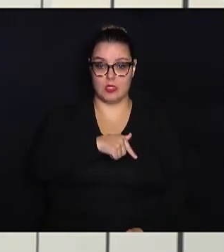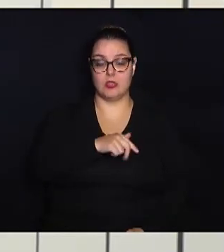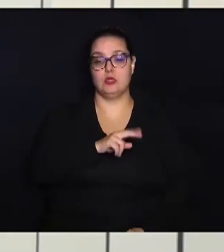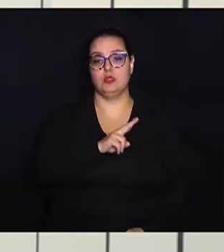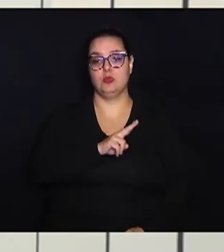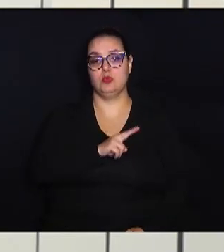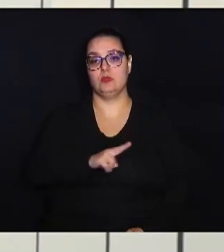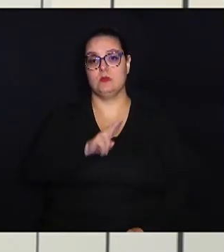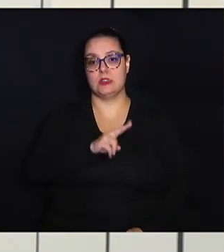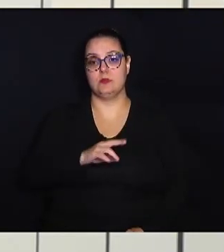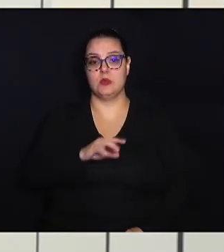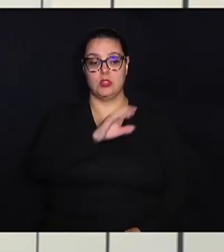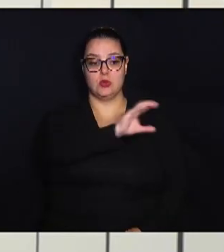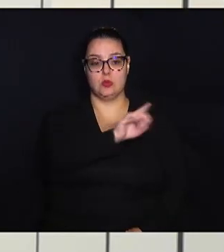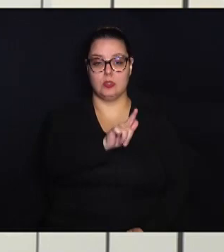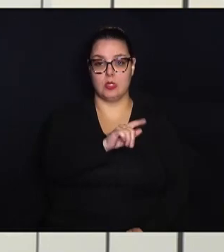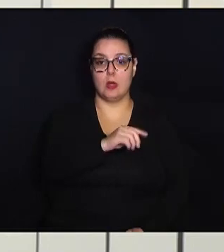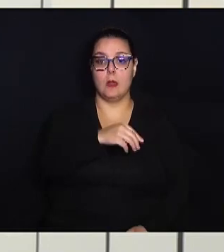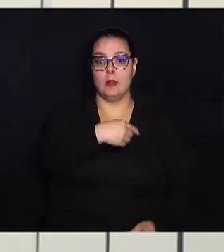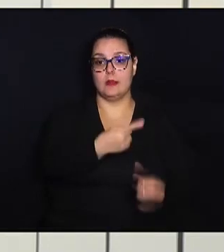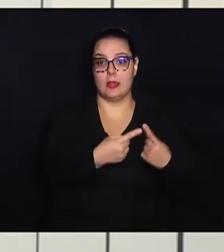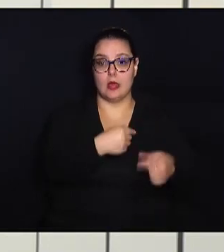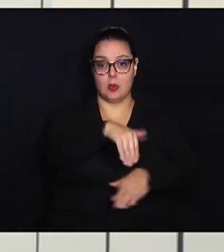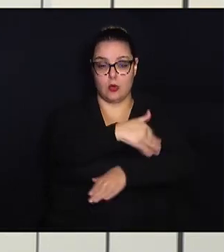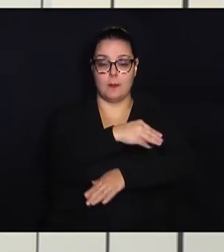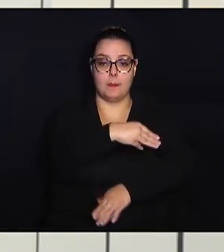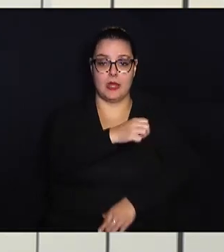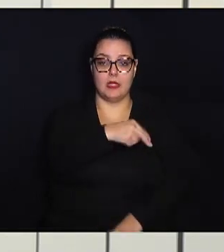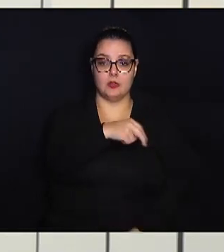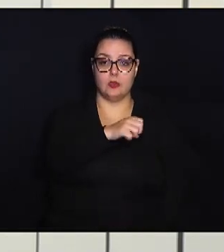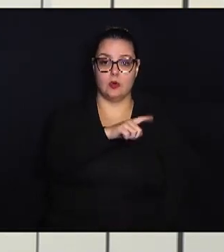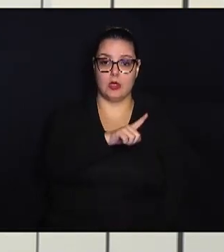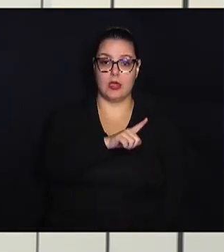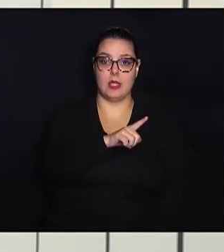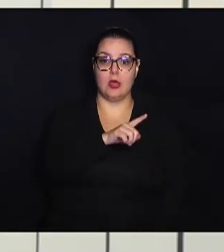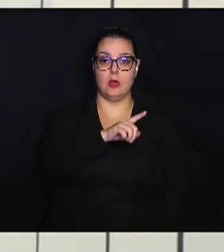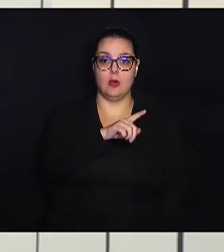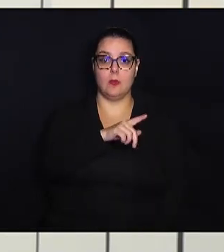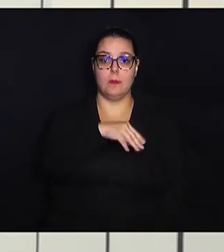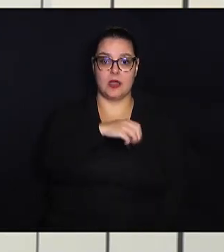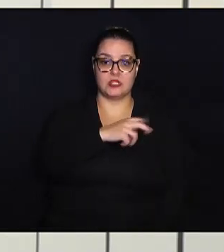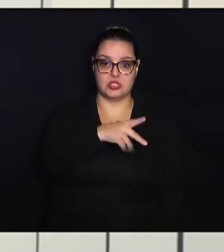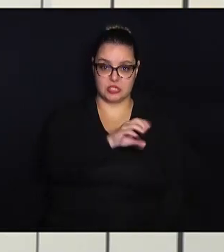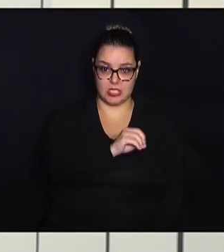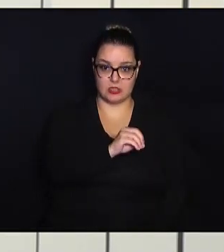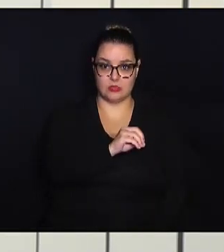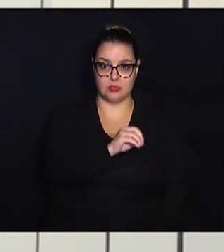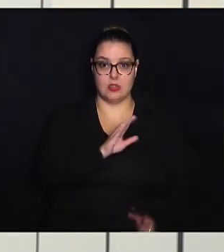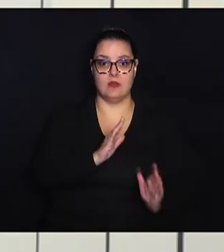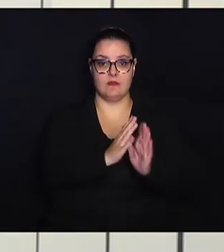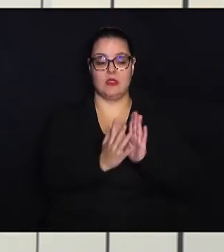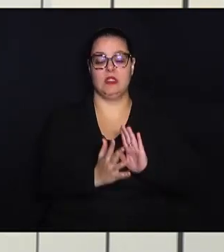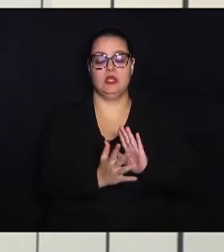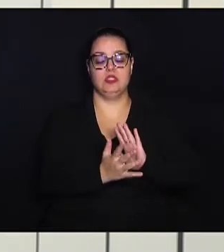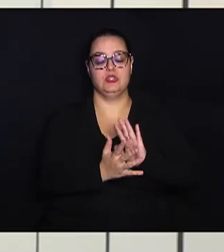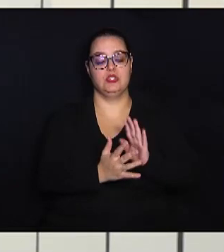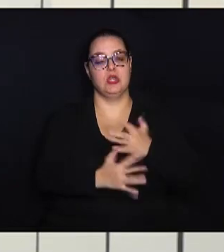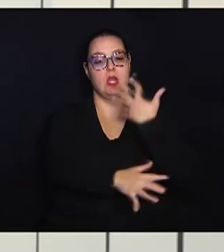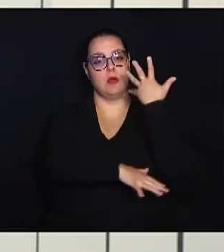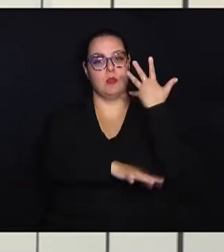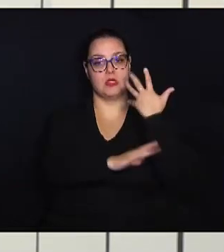Grande lá na Rua Manoel Machado Pereira 902 em frente à Praça da